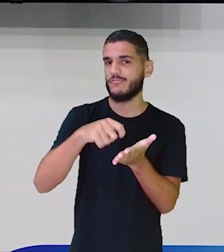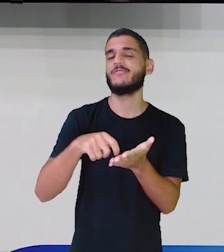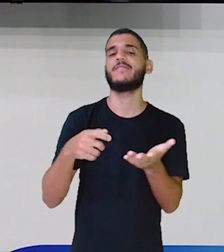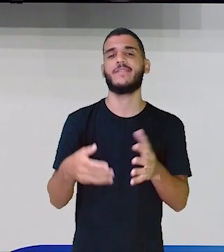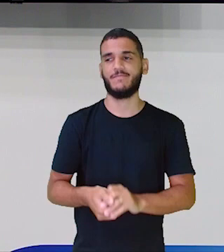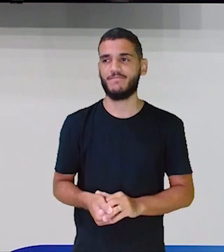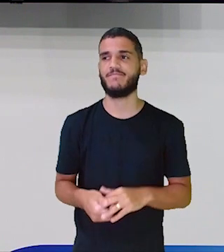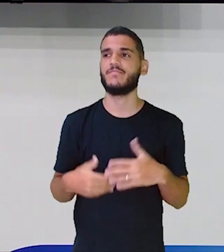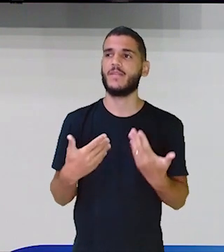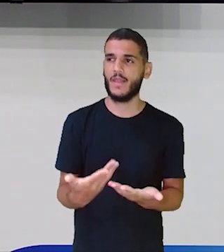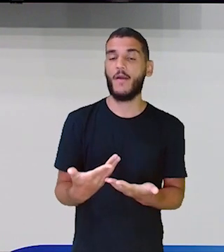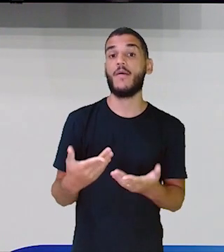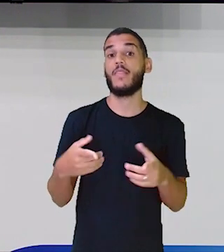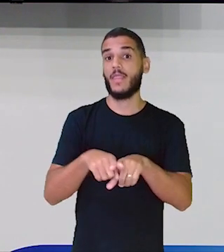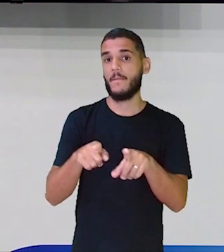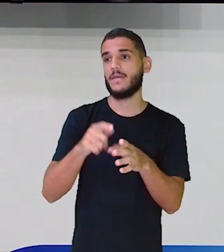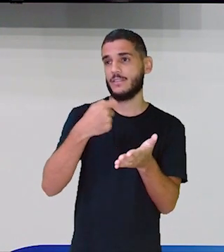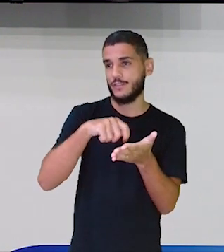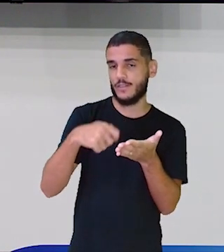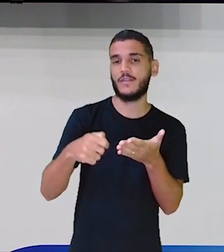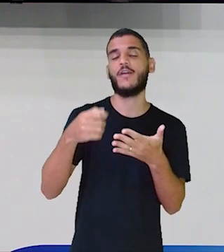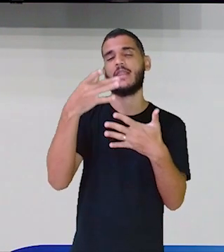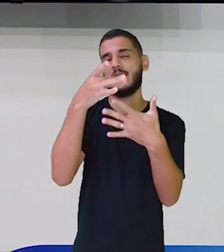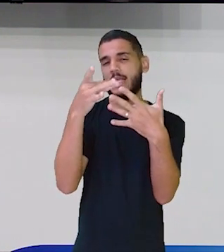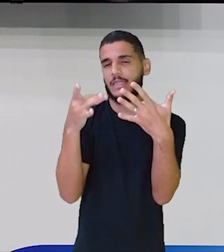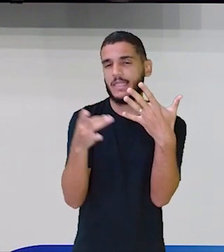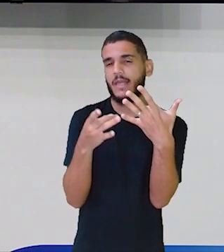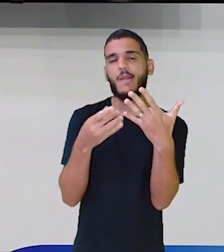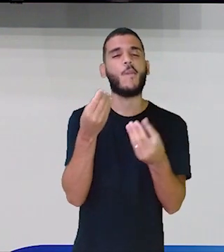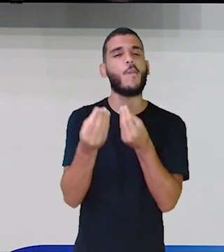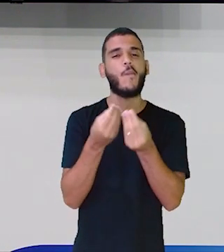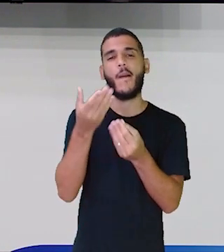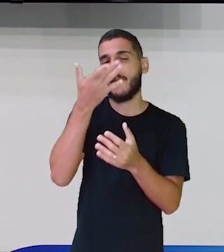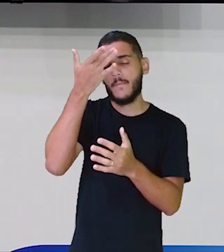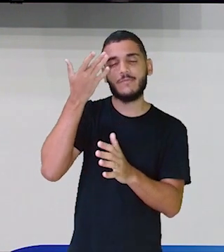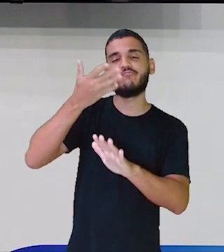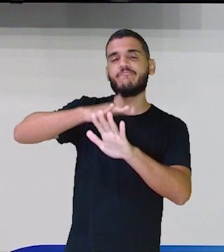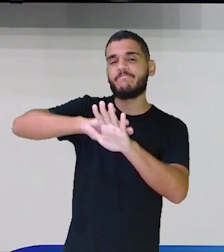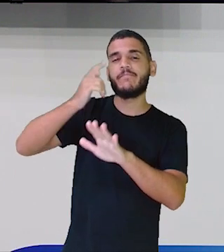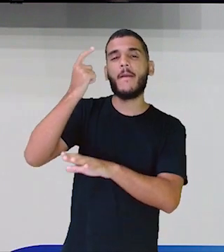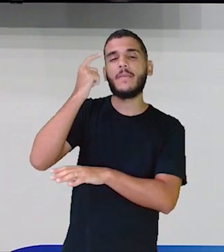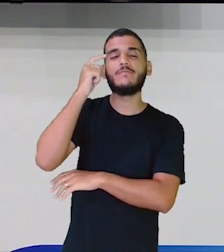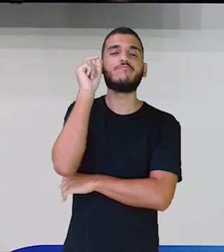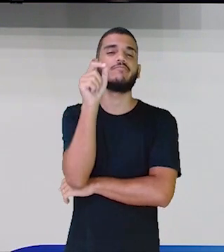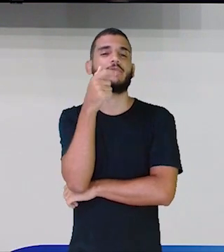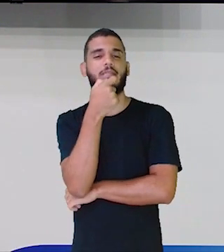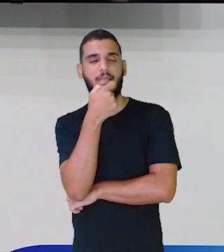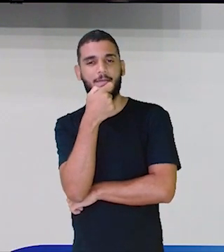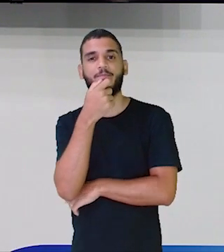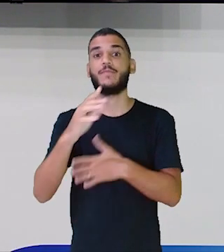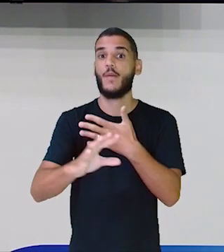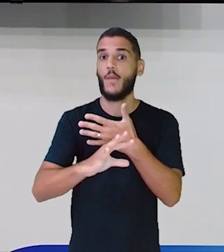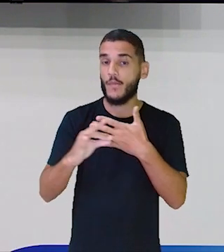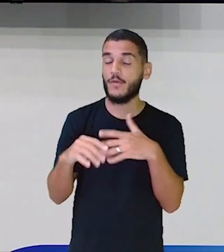escrevendo. Ficar bem escritos e retratar a intenção do autor. Isso mesmo, a gente vai mais para